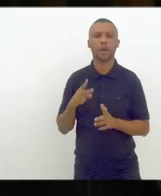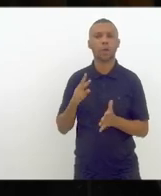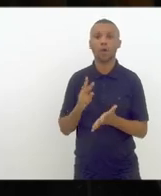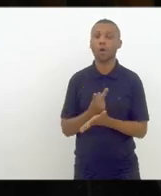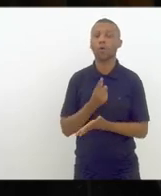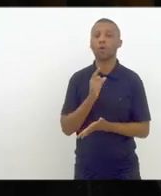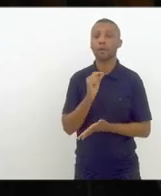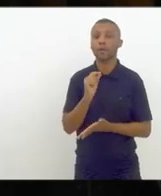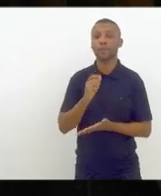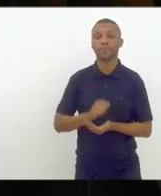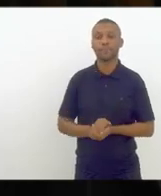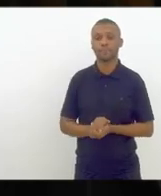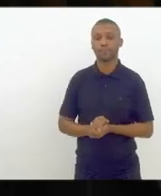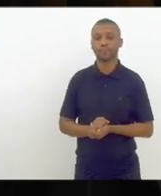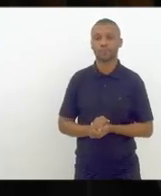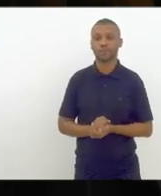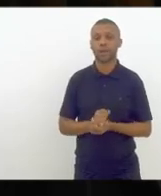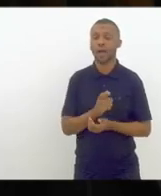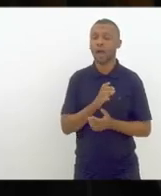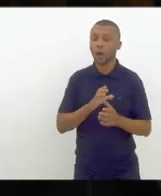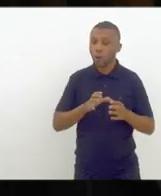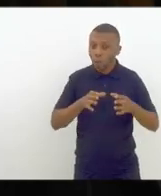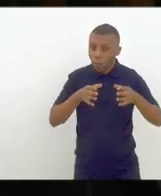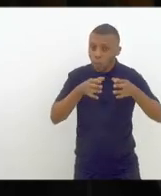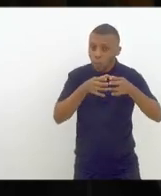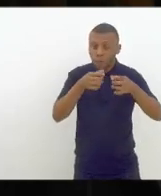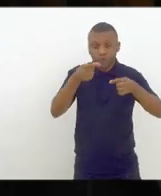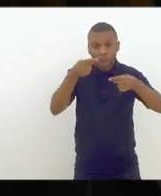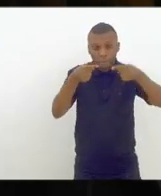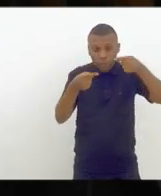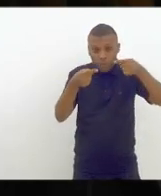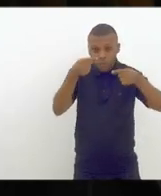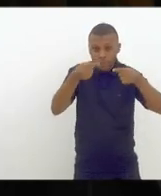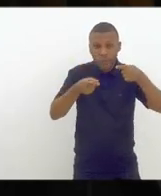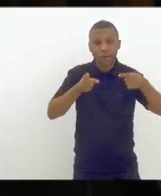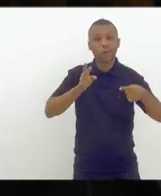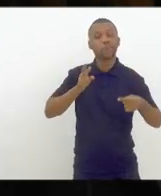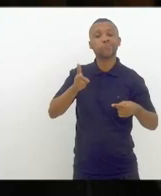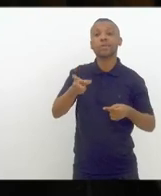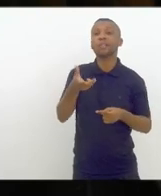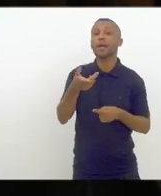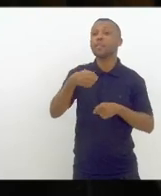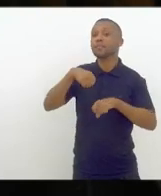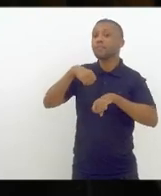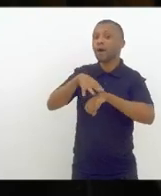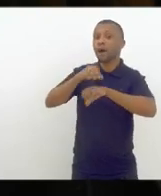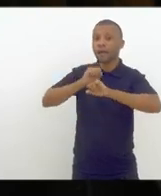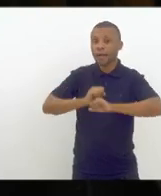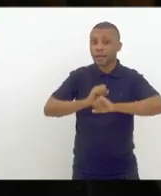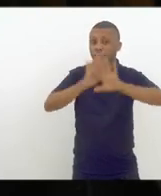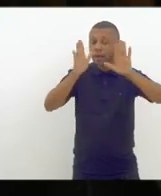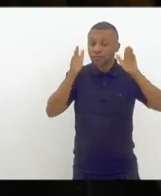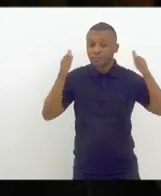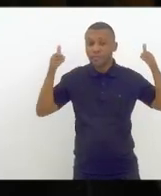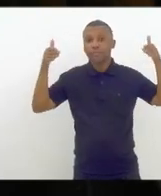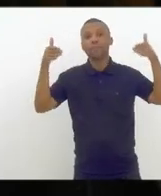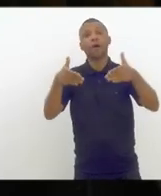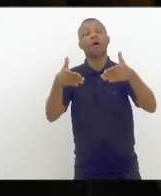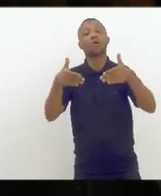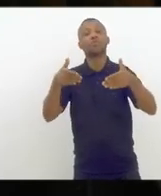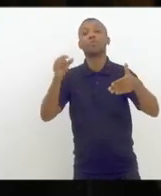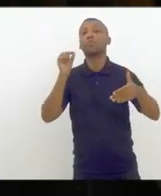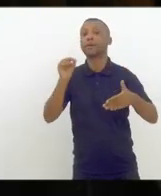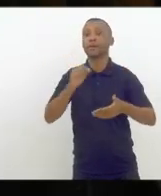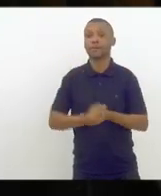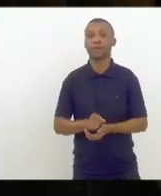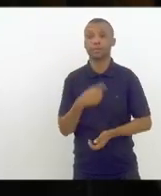parte de políticos sempre quiseram salientar, enfatizar, deputado Anderson, que